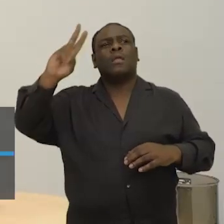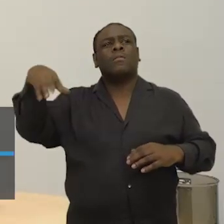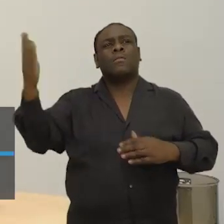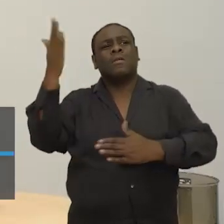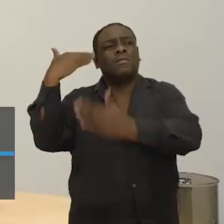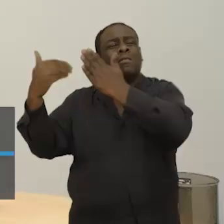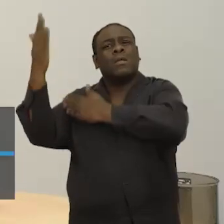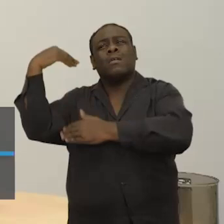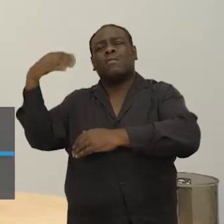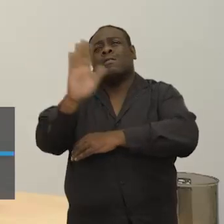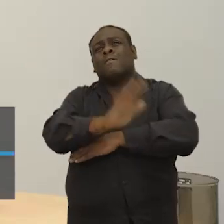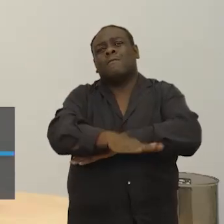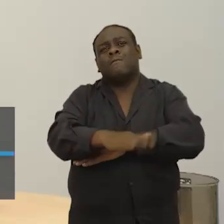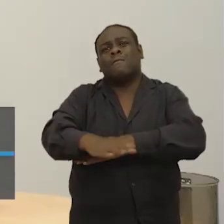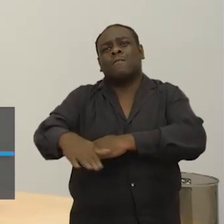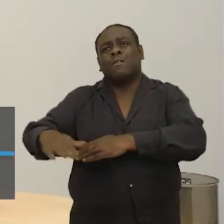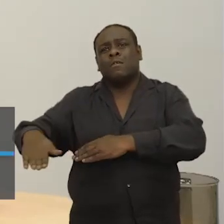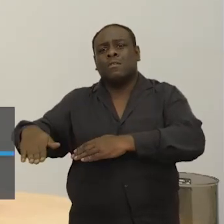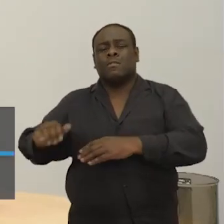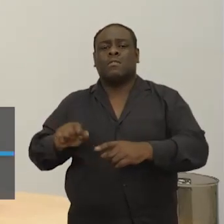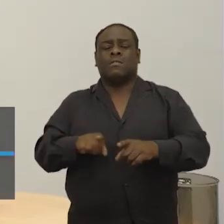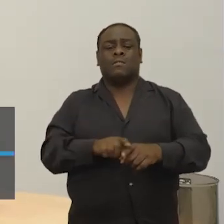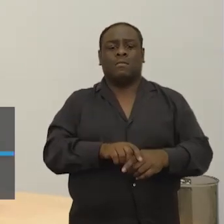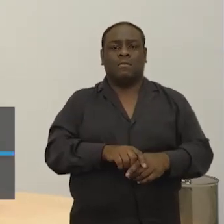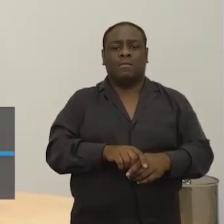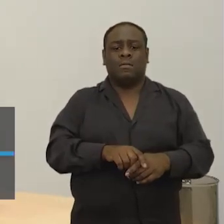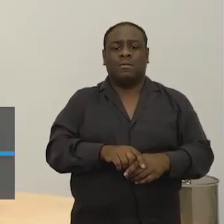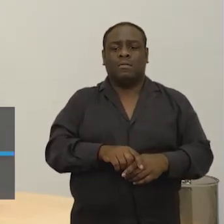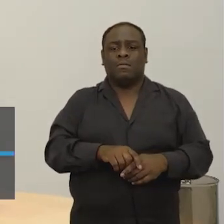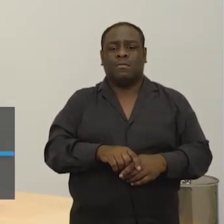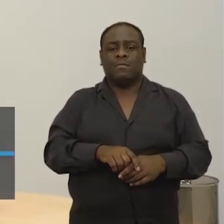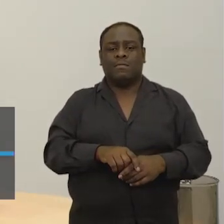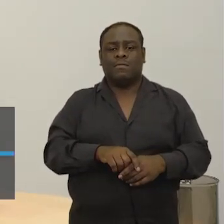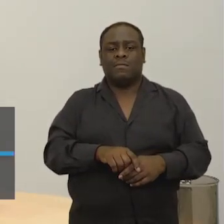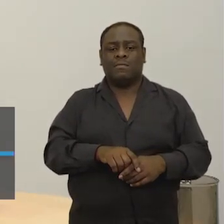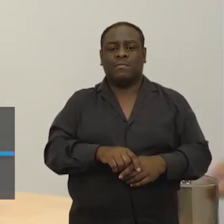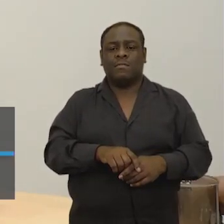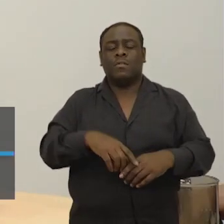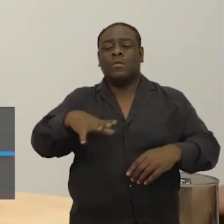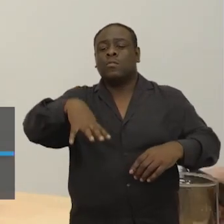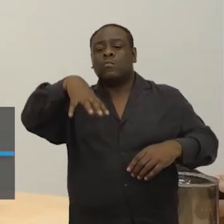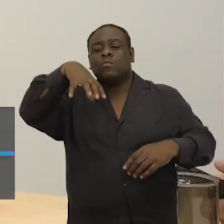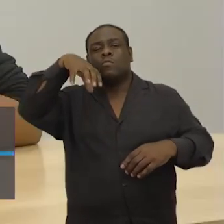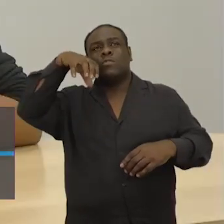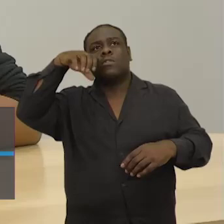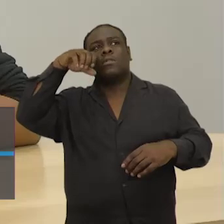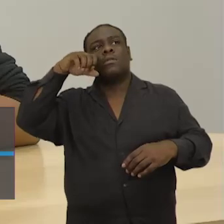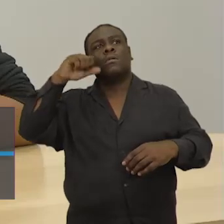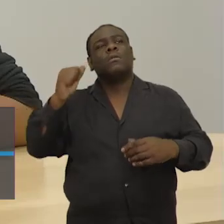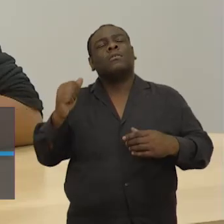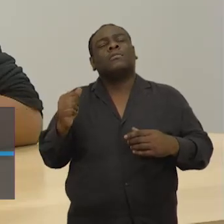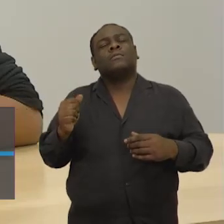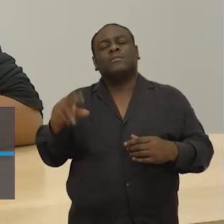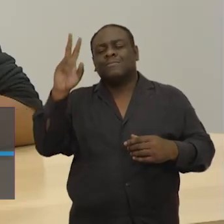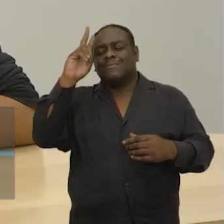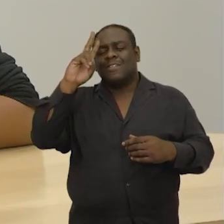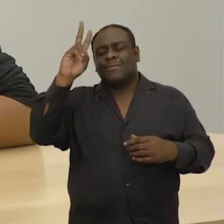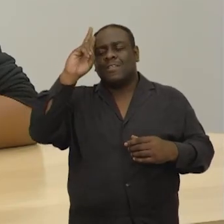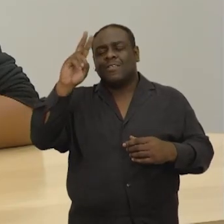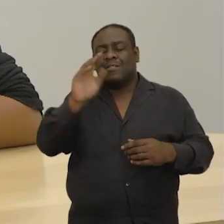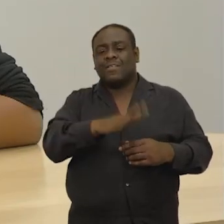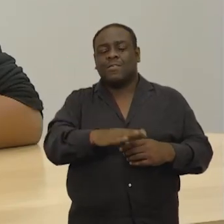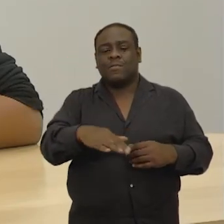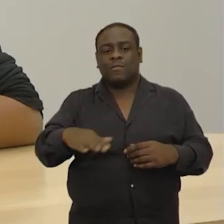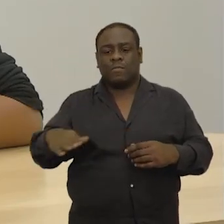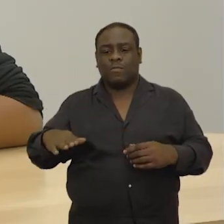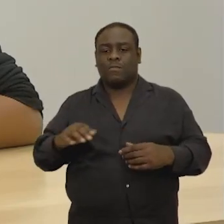correr. Sim. Nossa, totalmente. Vendo? Sinestesia aí. Sinestesia. Cheiro de infância. Muito bem. Vamos ver o que a gente tem aqui na